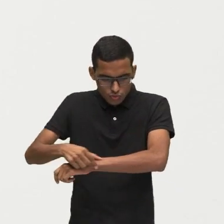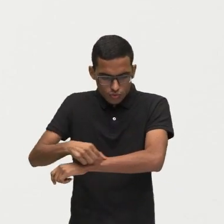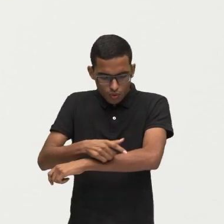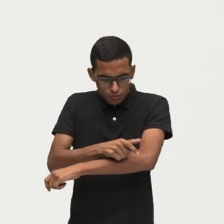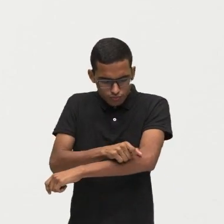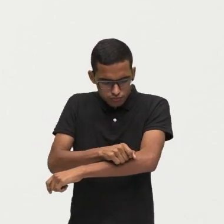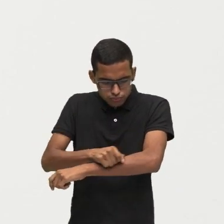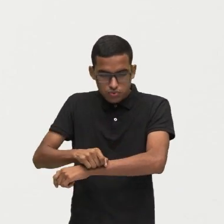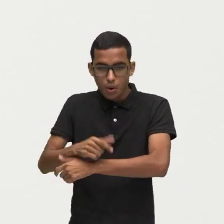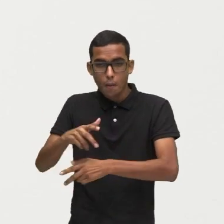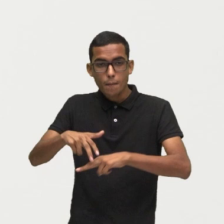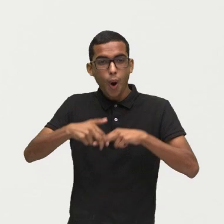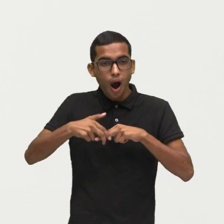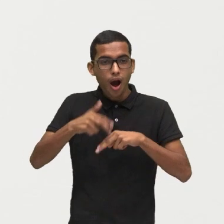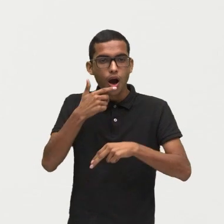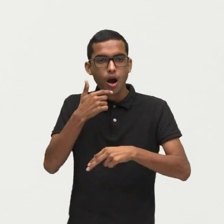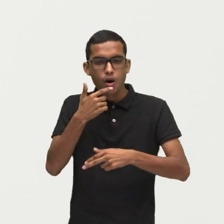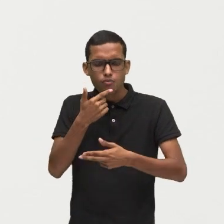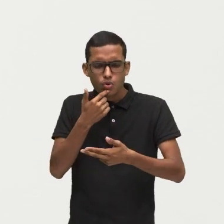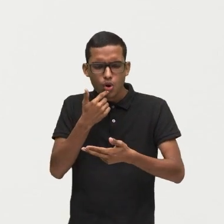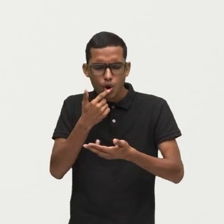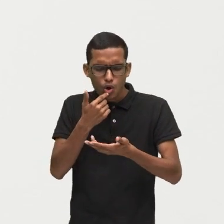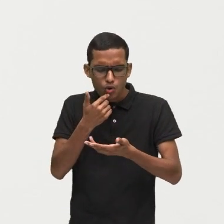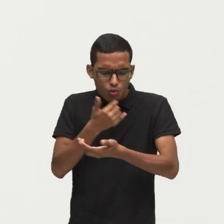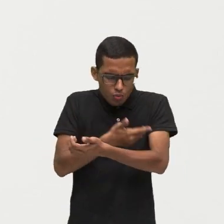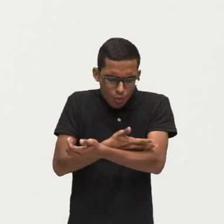pelo acúmulo de gordura.